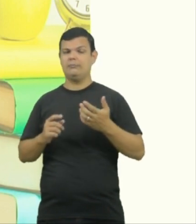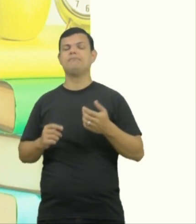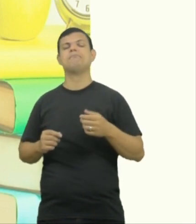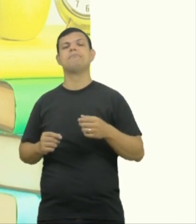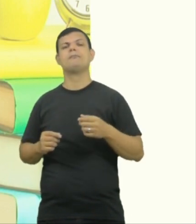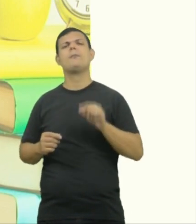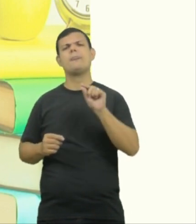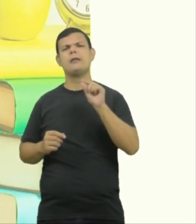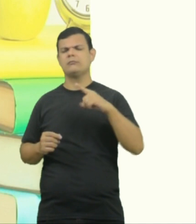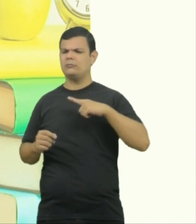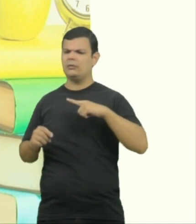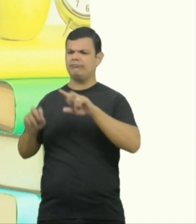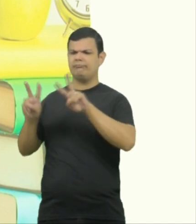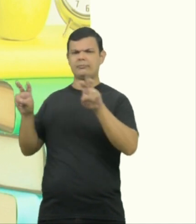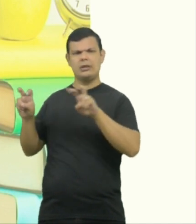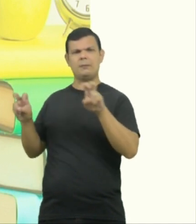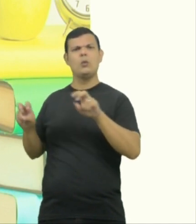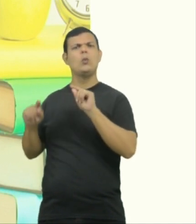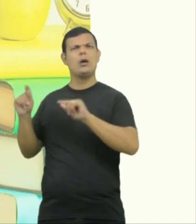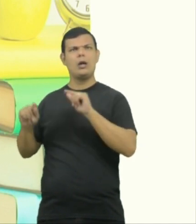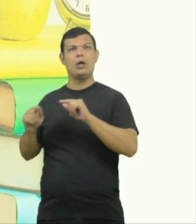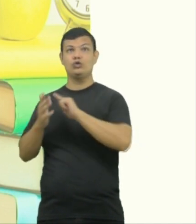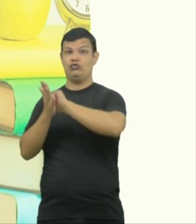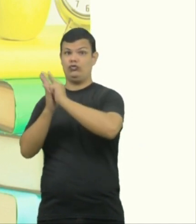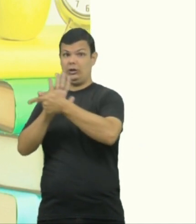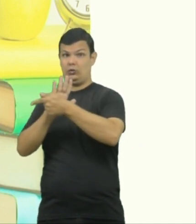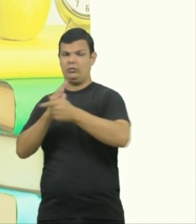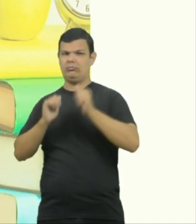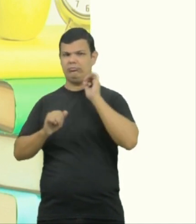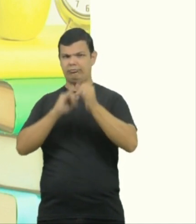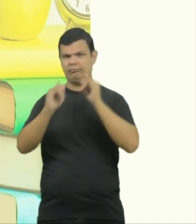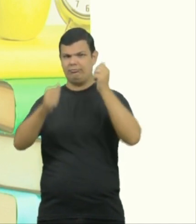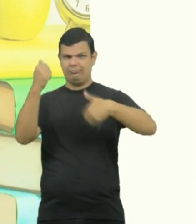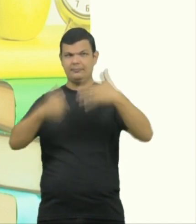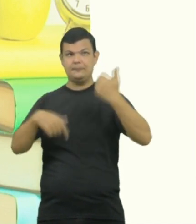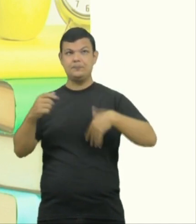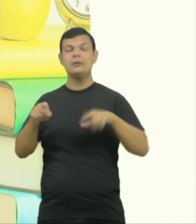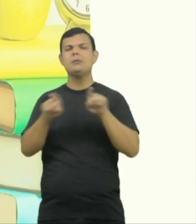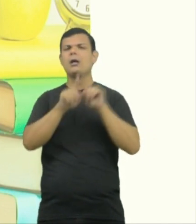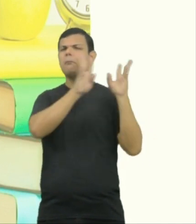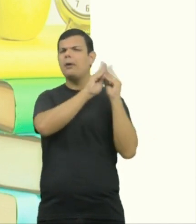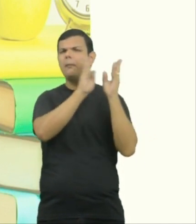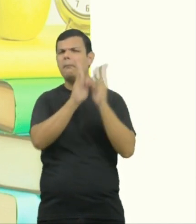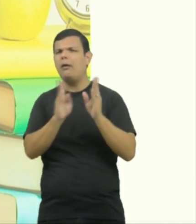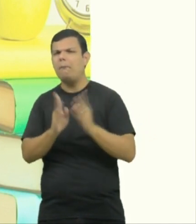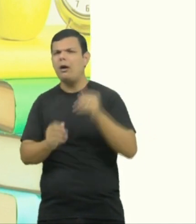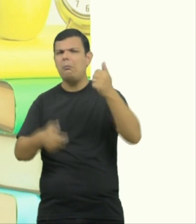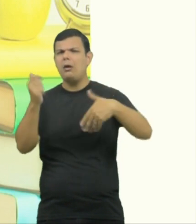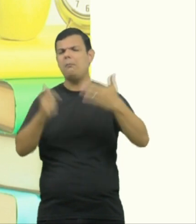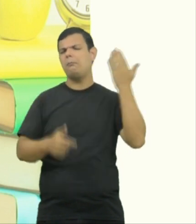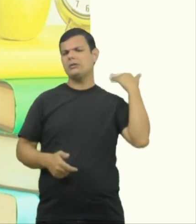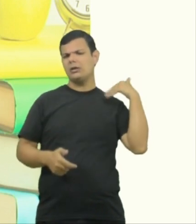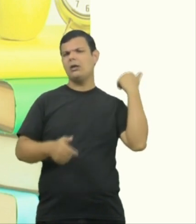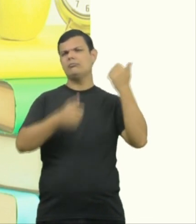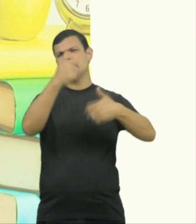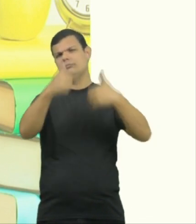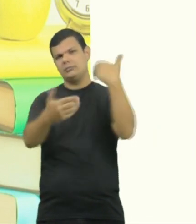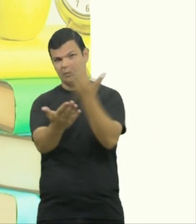Os conteúdos que nós estudaremos hoje são gênero narrativo e também faremos uma revisão dos assuntos que nós já estudamos até